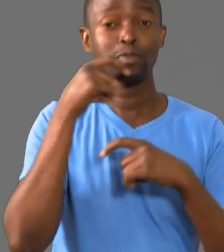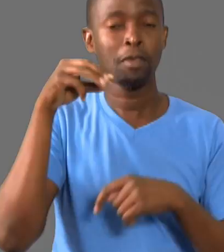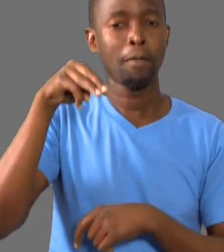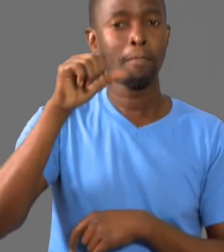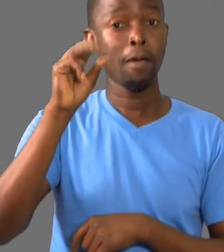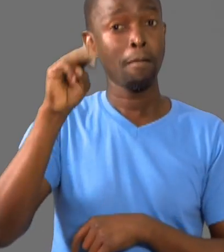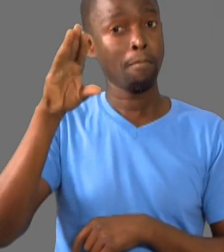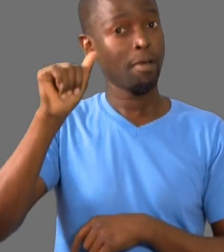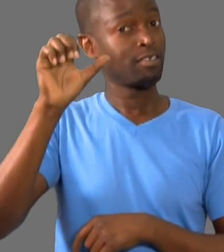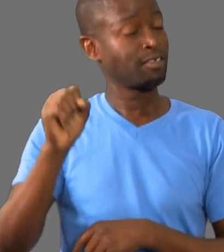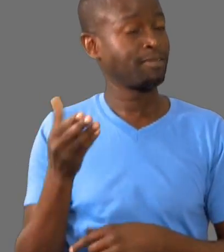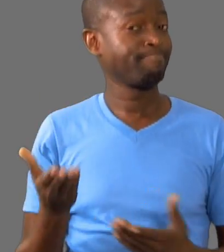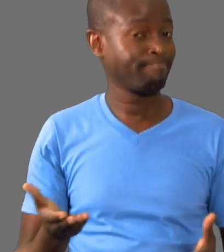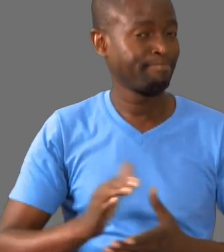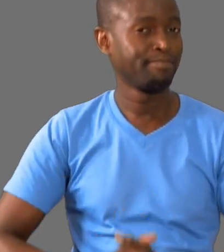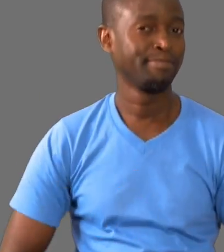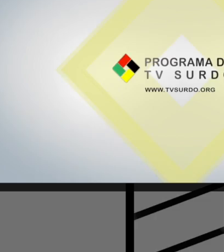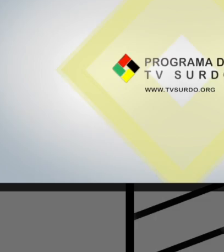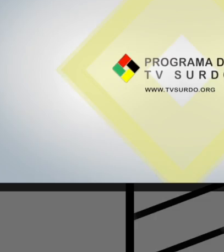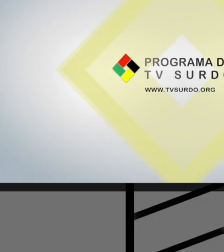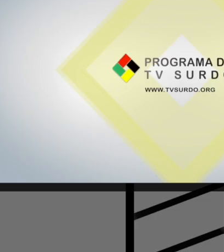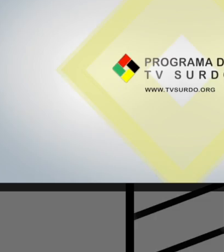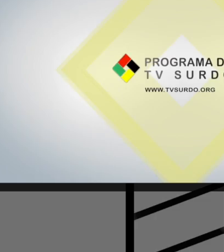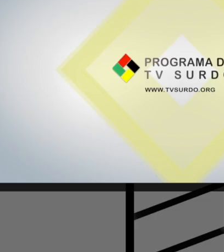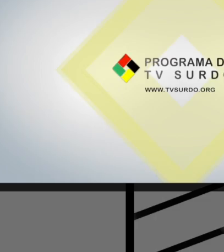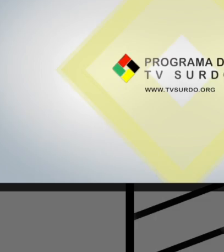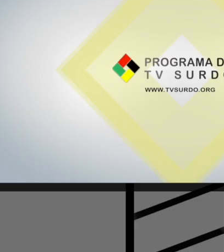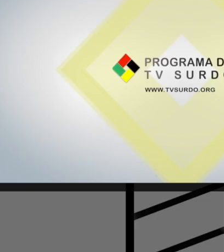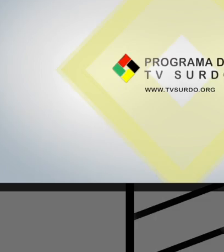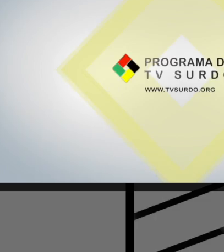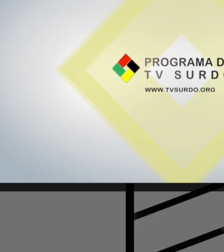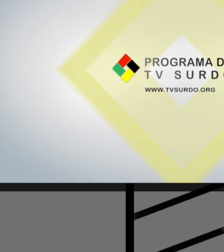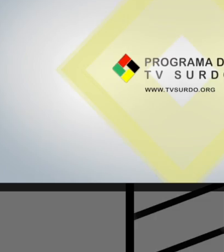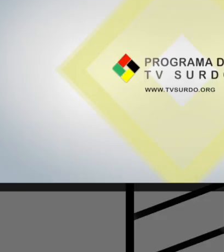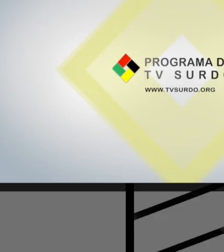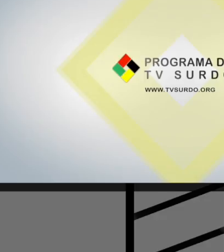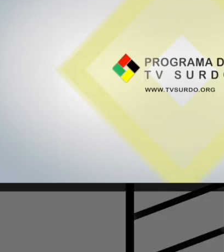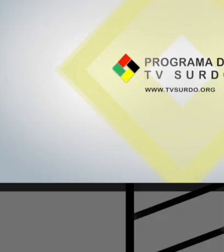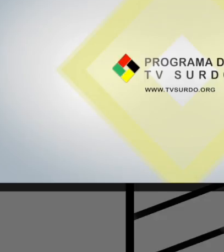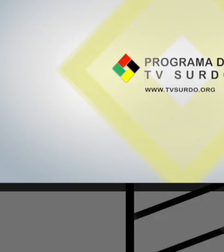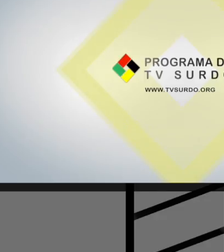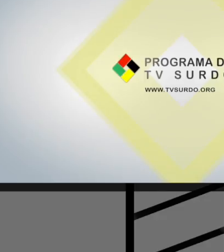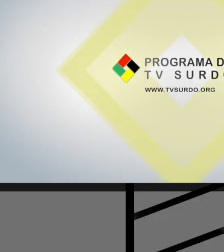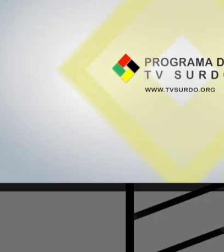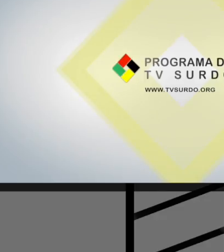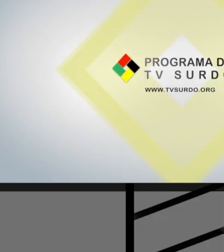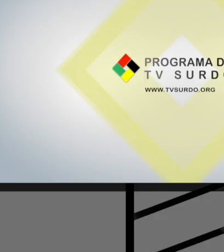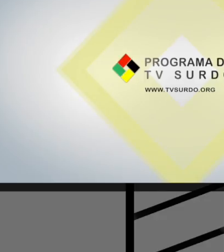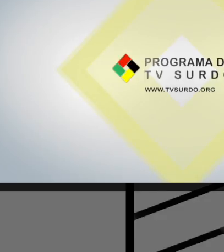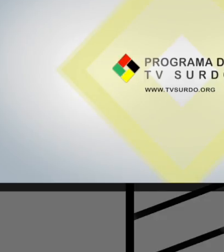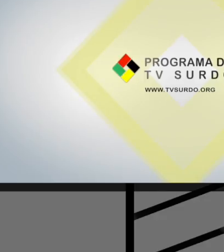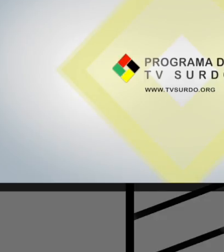jogador dos Mambas. Ele criou uma academia de futebol para poder alimentar a